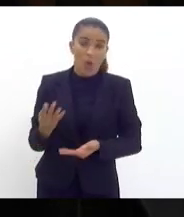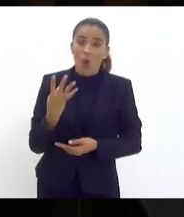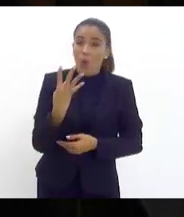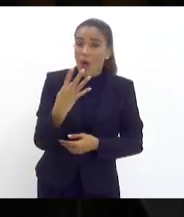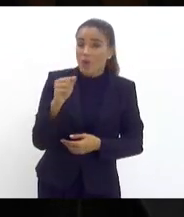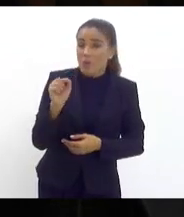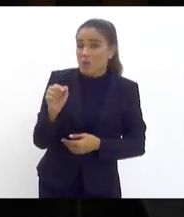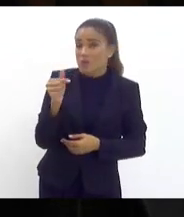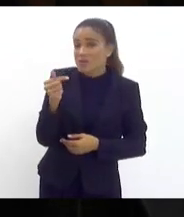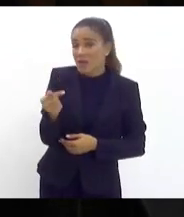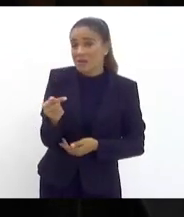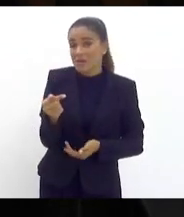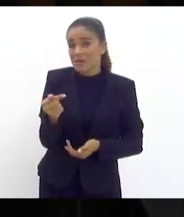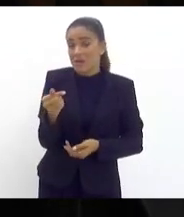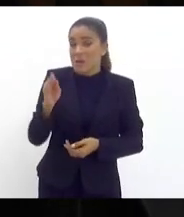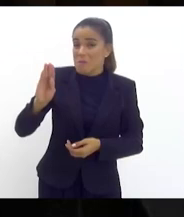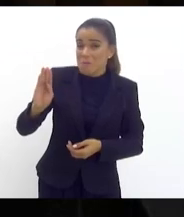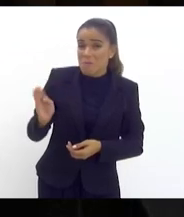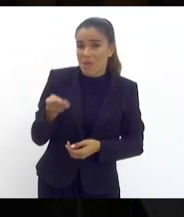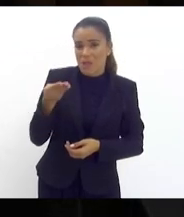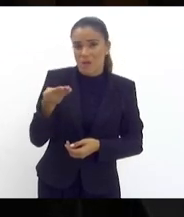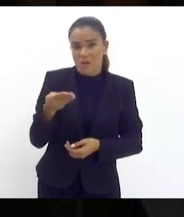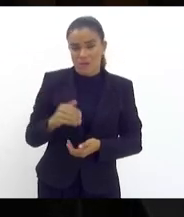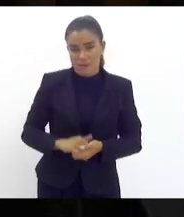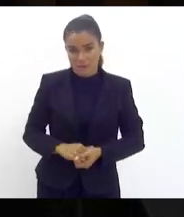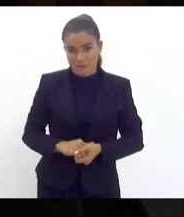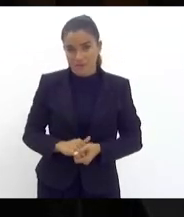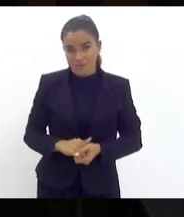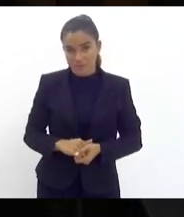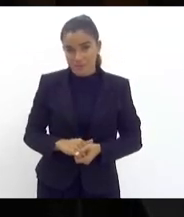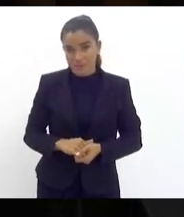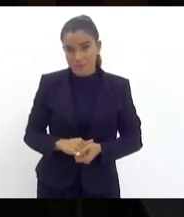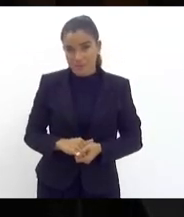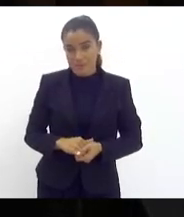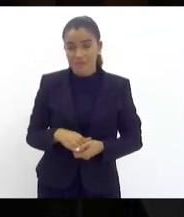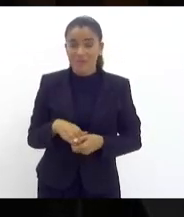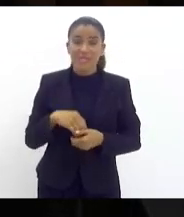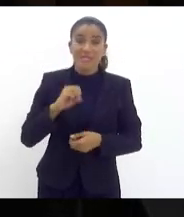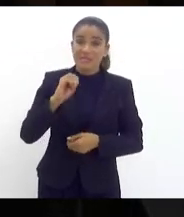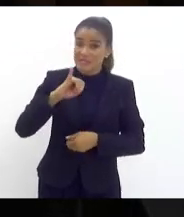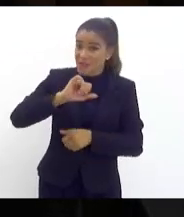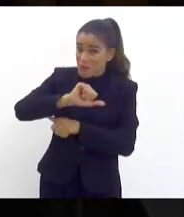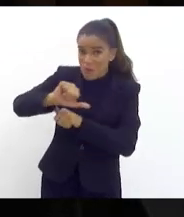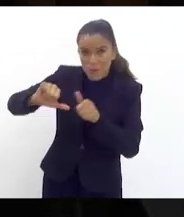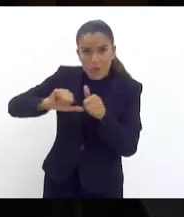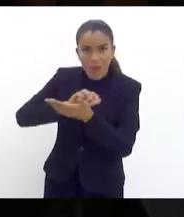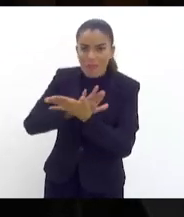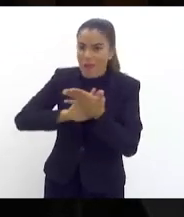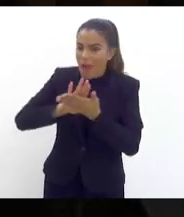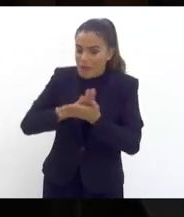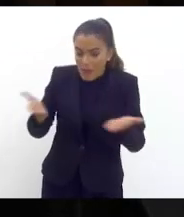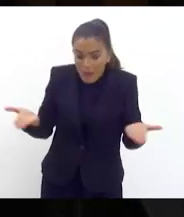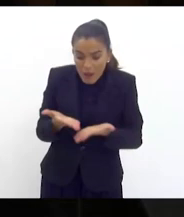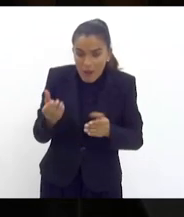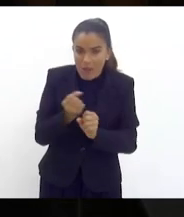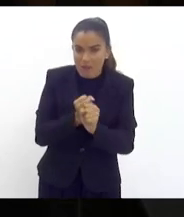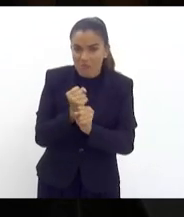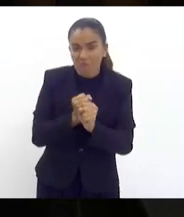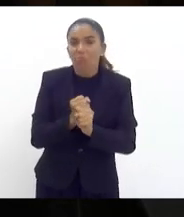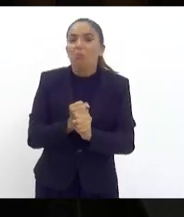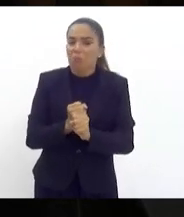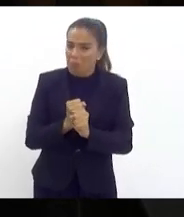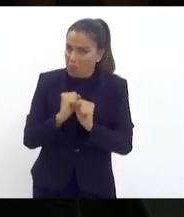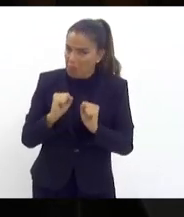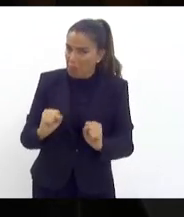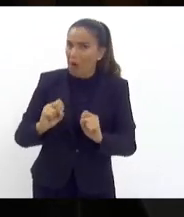4,7 bilhões de reais. E se nada for modificado este ano, pode chegar ao